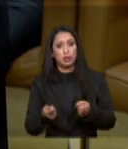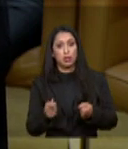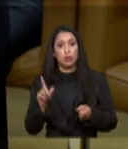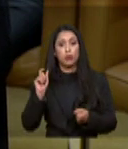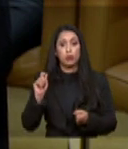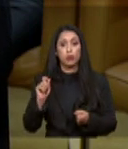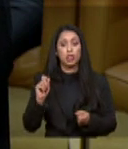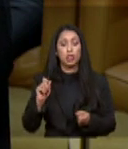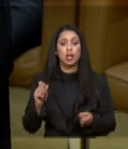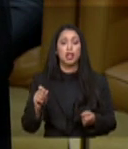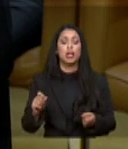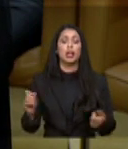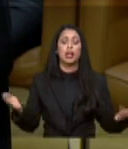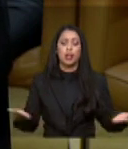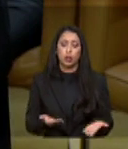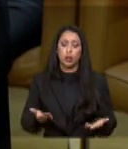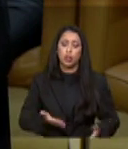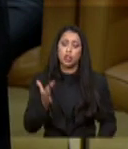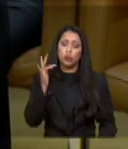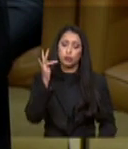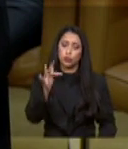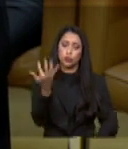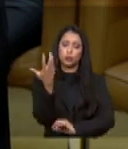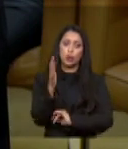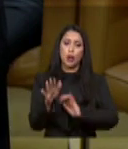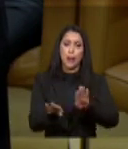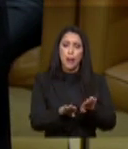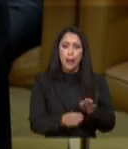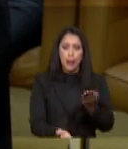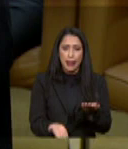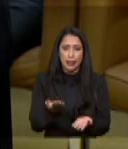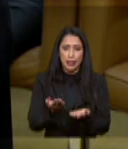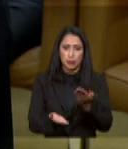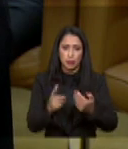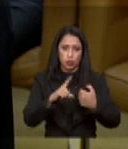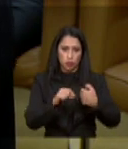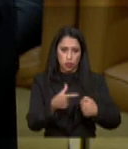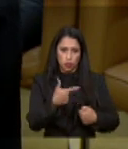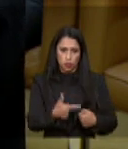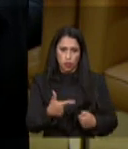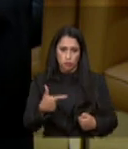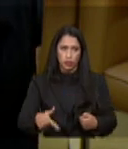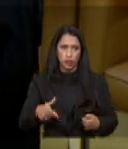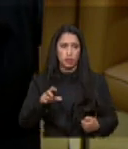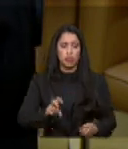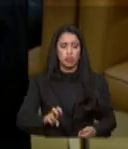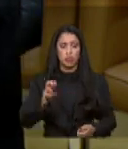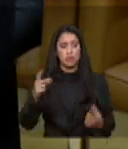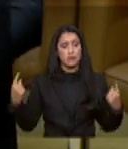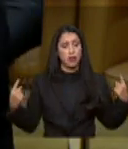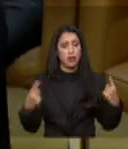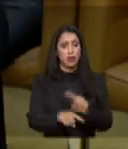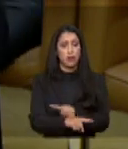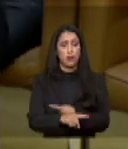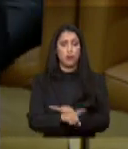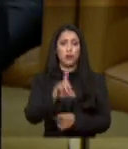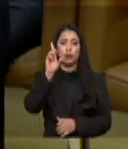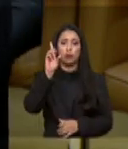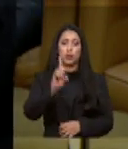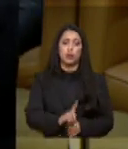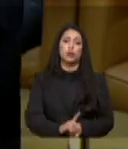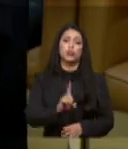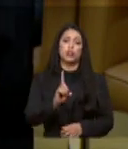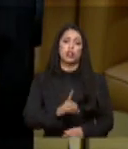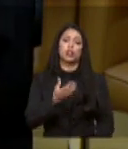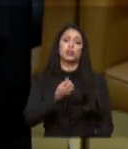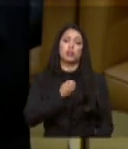das presentes e futuras gerações ao meio ambiente ecologicamente equilibrado, previsto no artigo 225, viola o direito, o